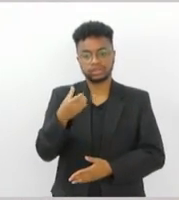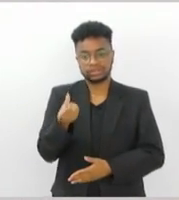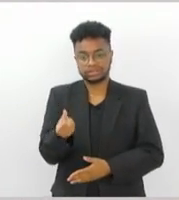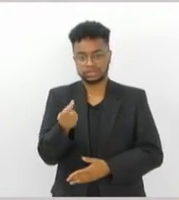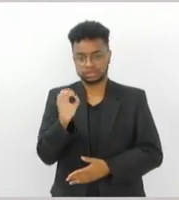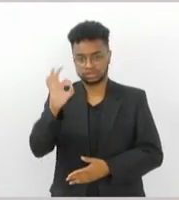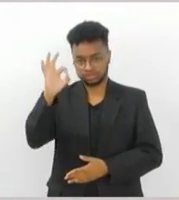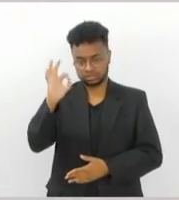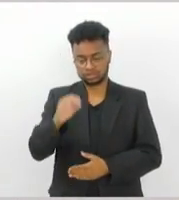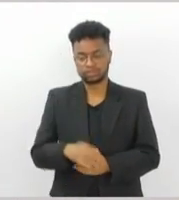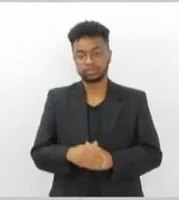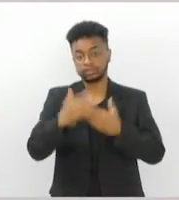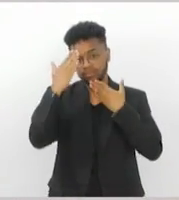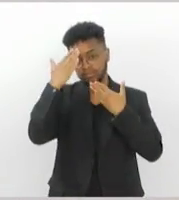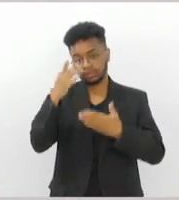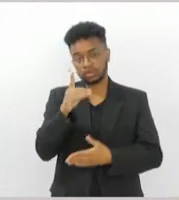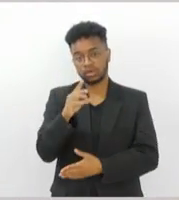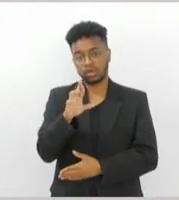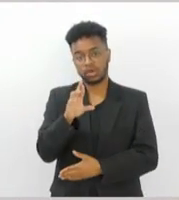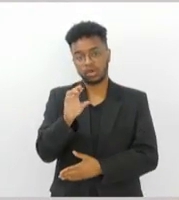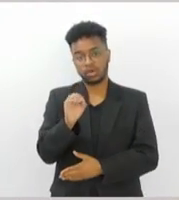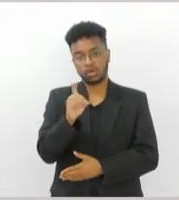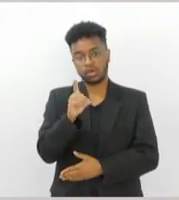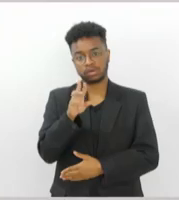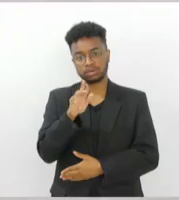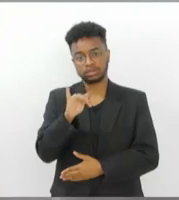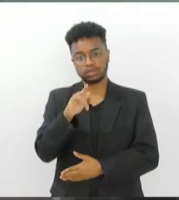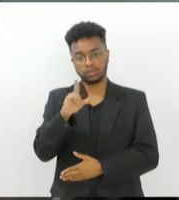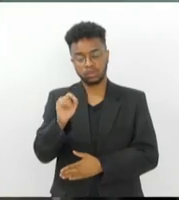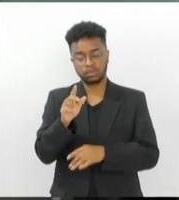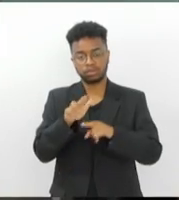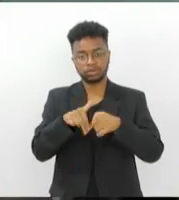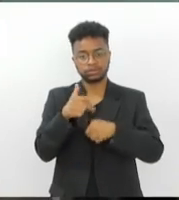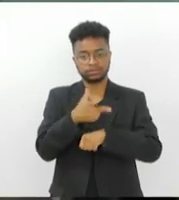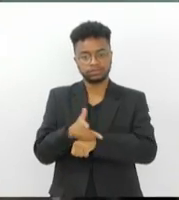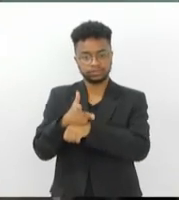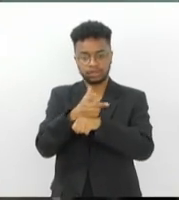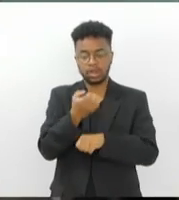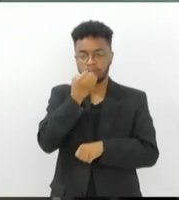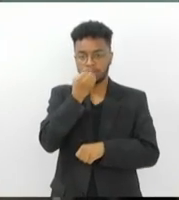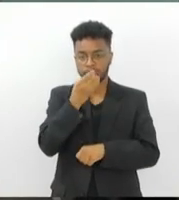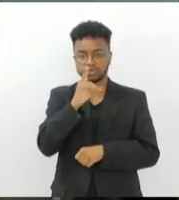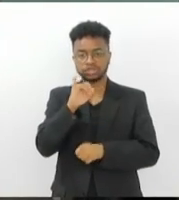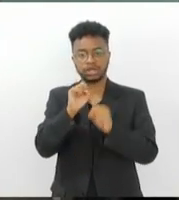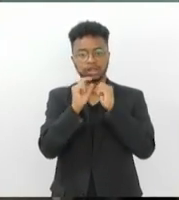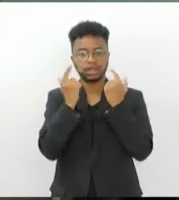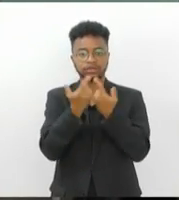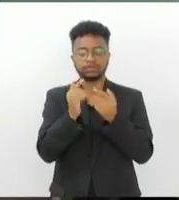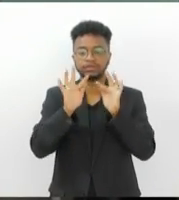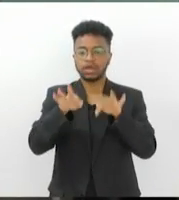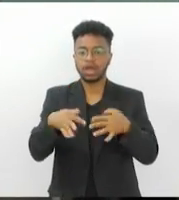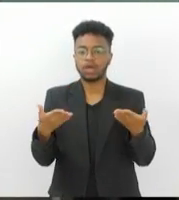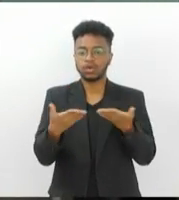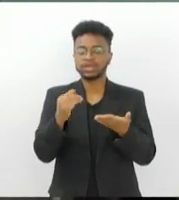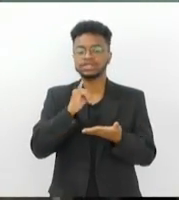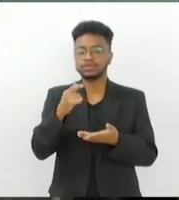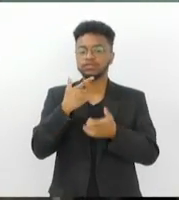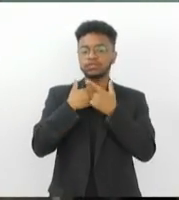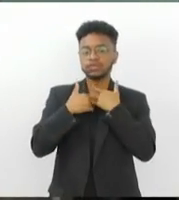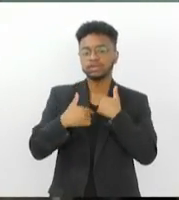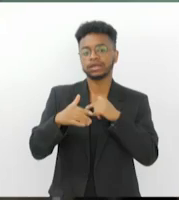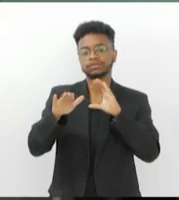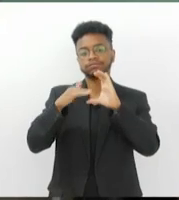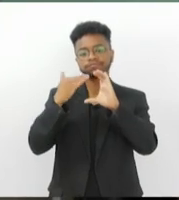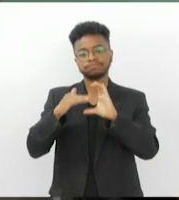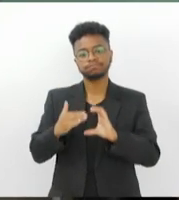36º Obrigado Rodrigo pelas imagens ao vivo o bom dia alerge termina aqui se você quiser enviar sugestões ou vídeos aí da sua